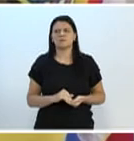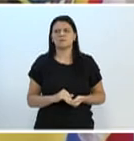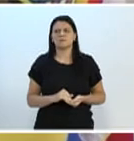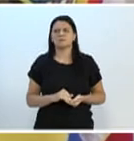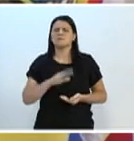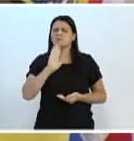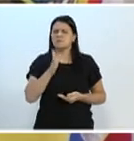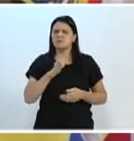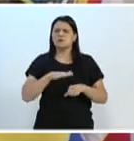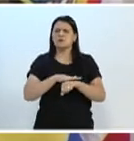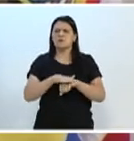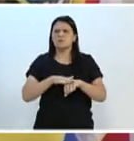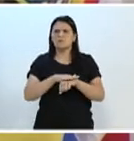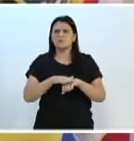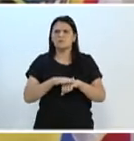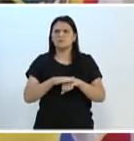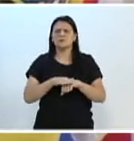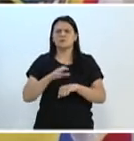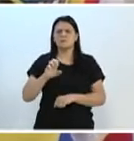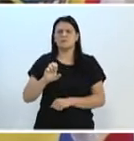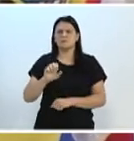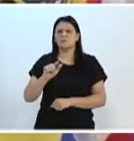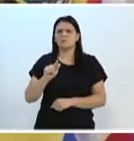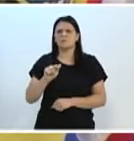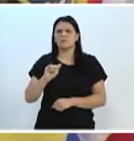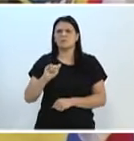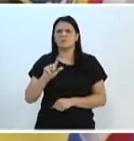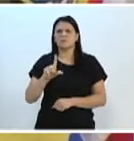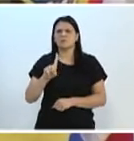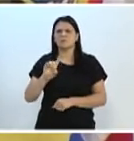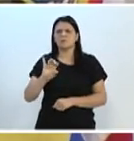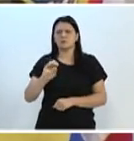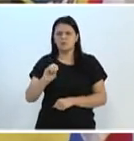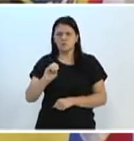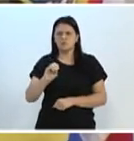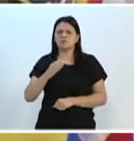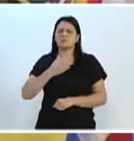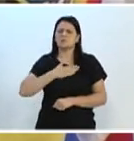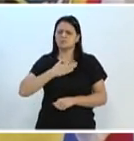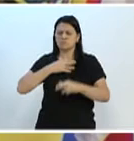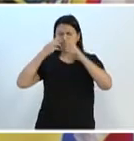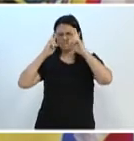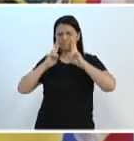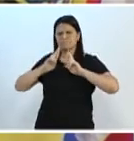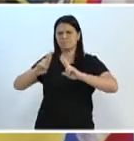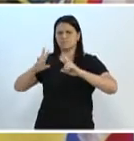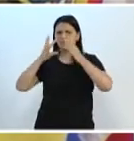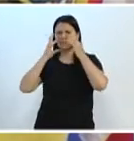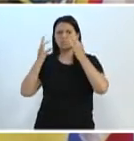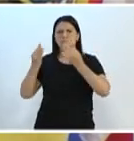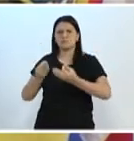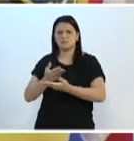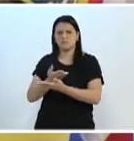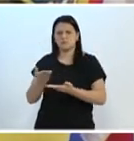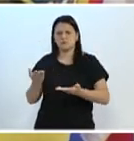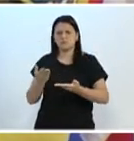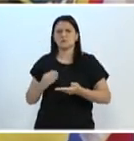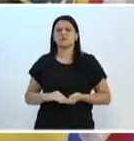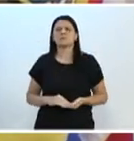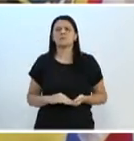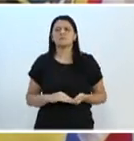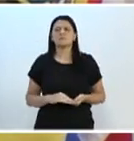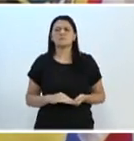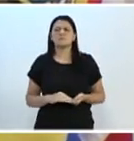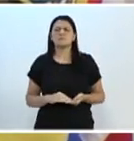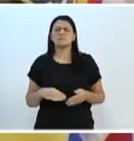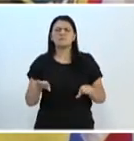conversei pessoalmente com o vereador Egídio, da qual é meu irmão, tem meu respeito, tem minha admiração, o vereador Tuca também, entre outros alguns vereadores